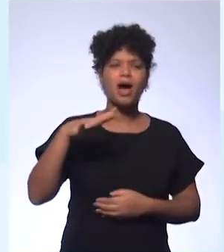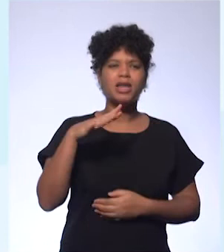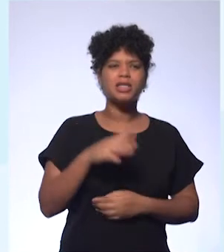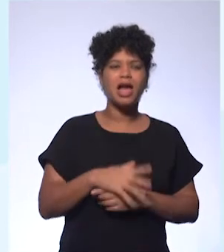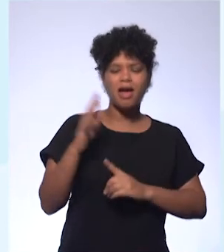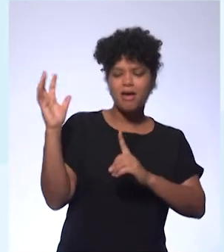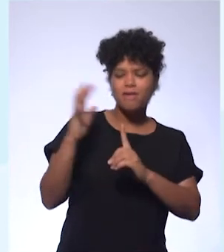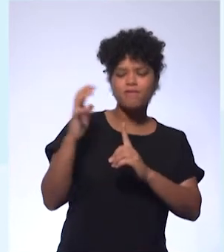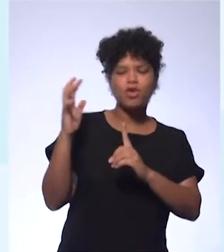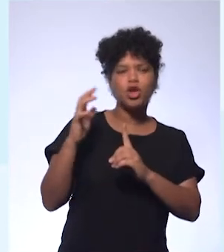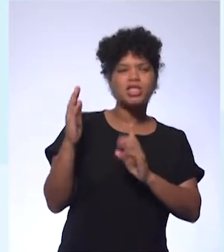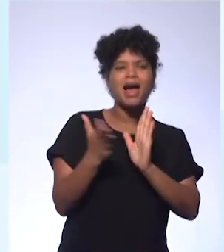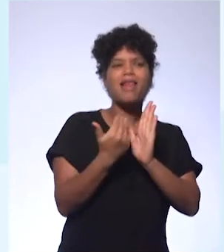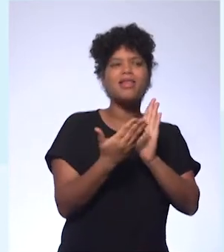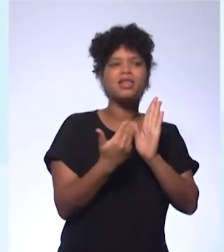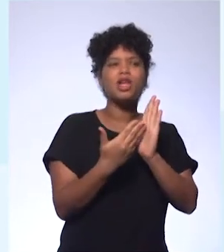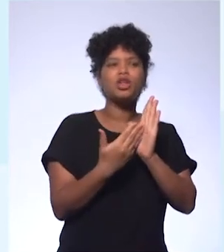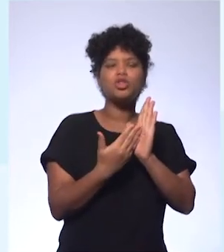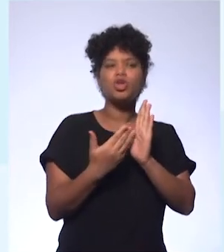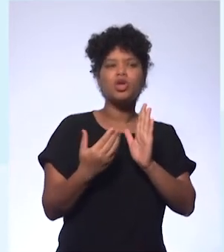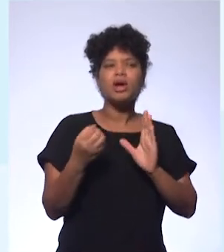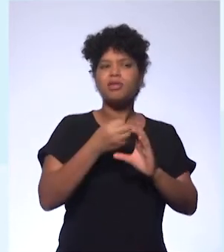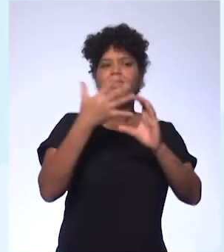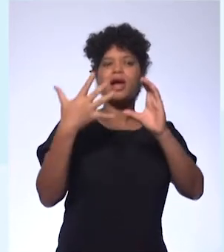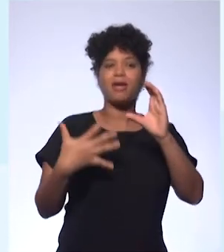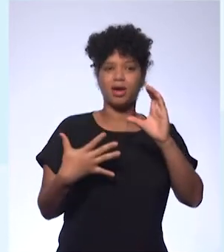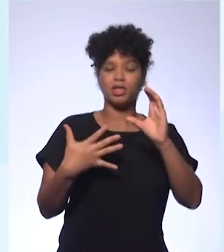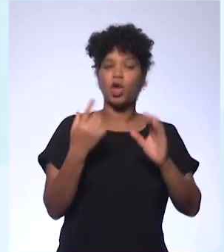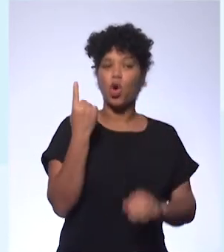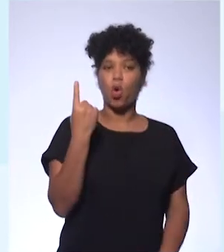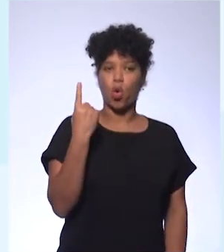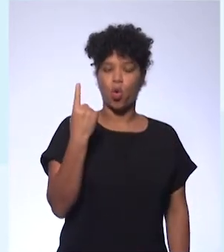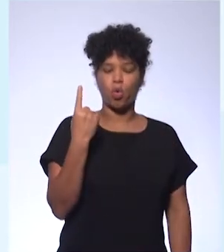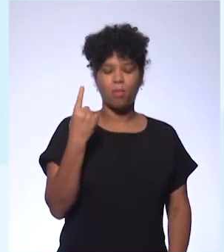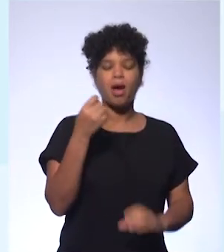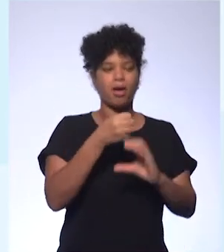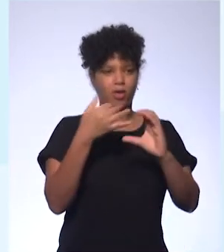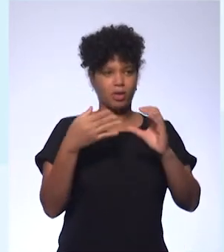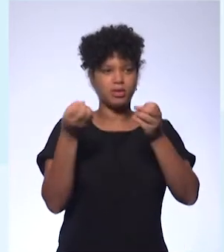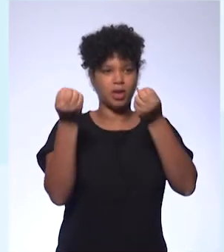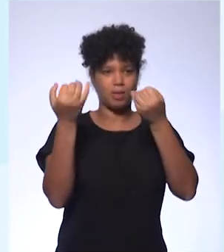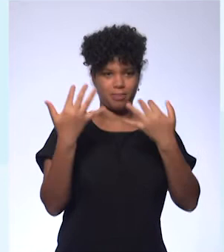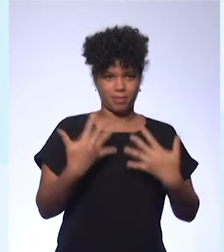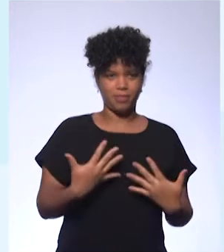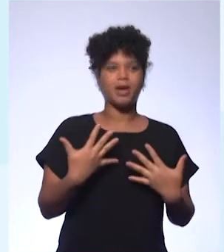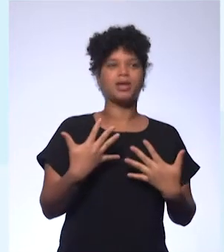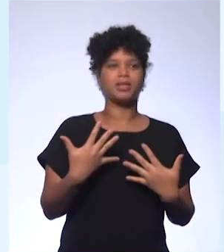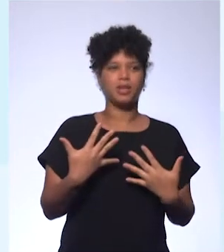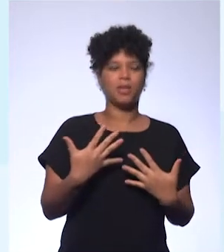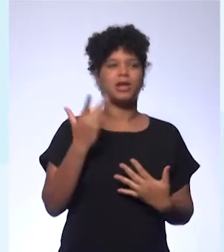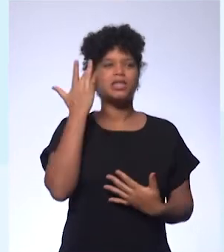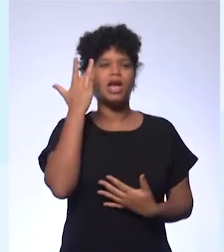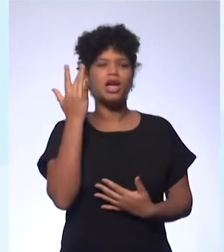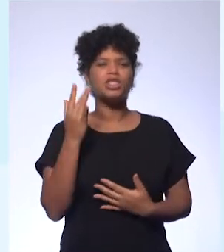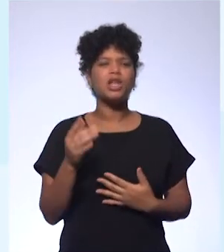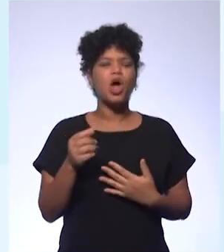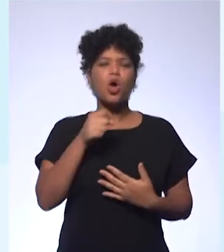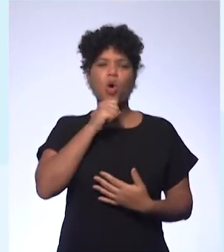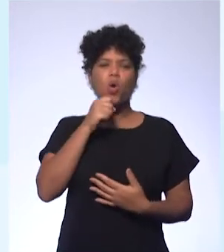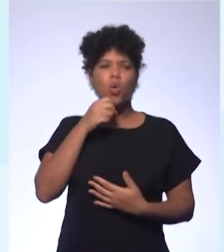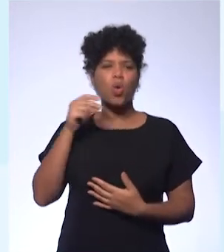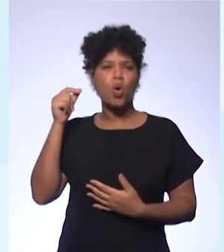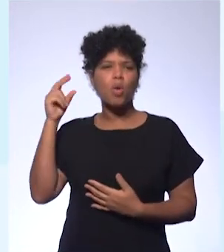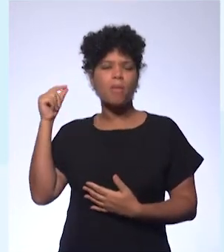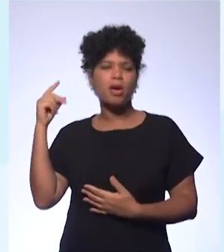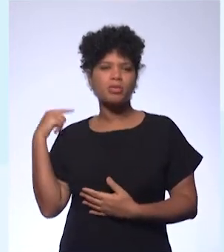influenciaram a literatura? Como é que vocês acham que isso aconteceu? Cite uma característica das vanguardas artísticas na literatura, ou